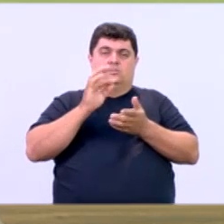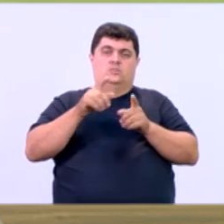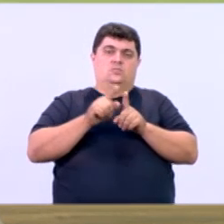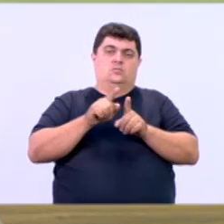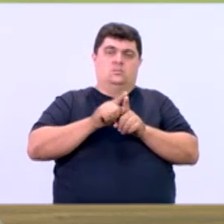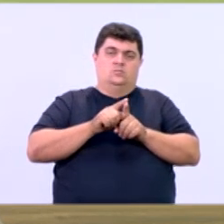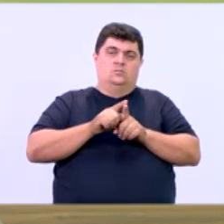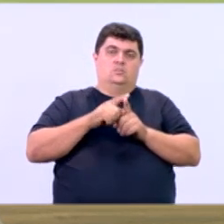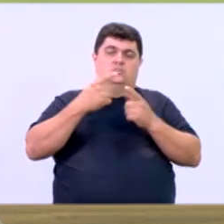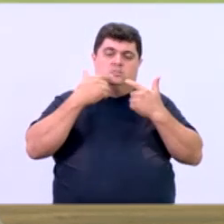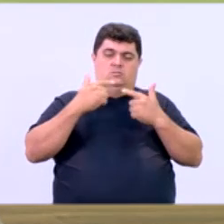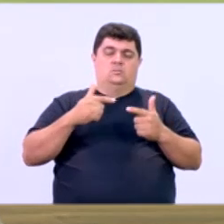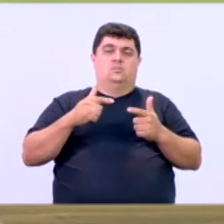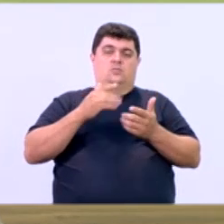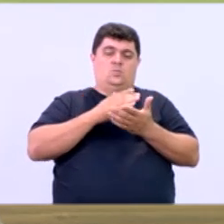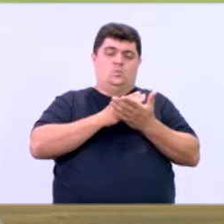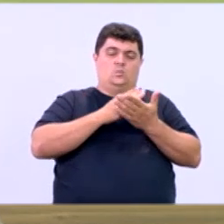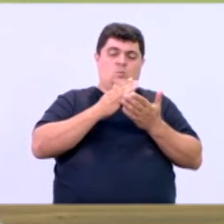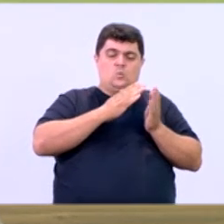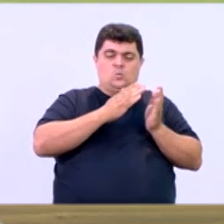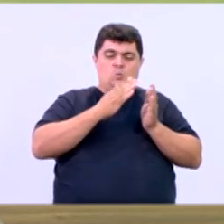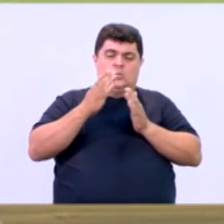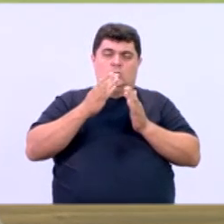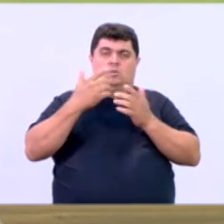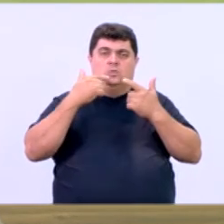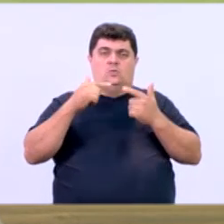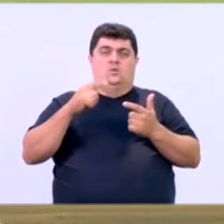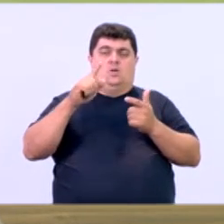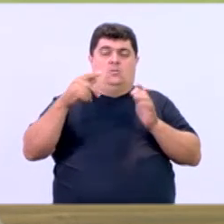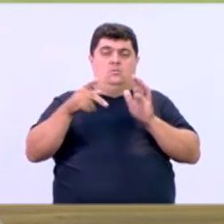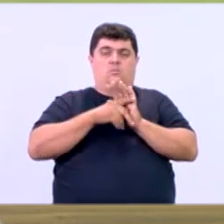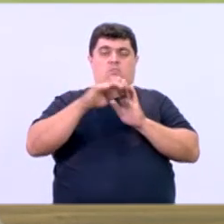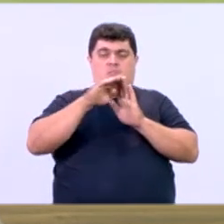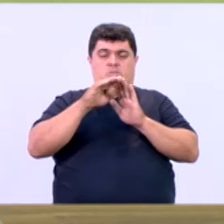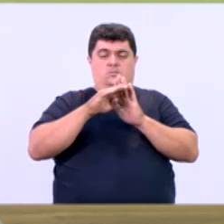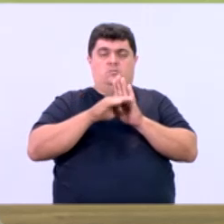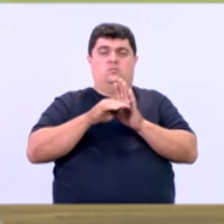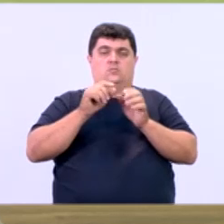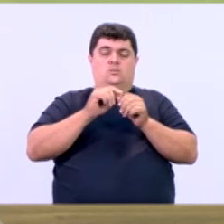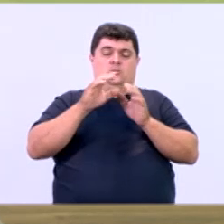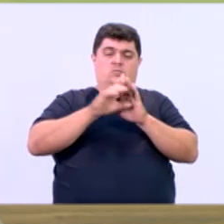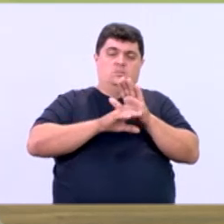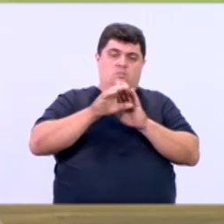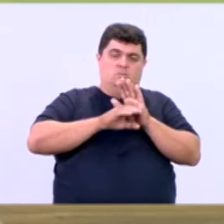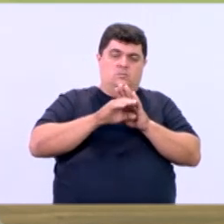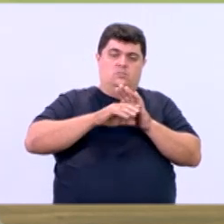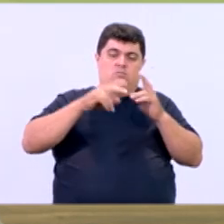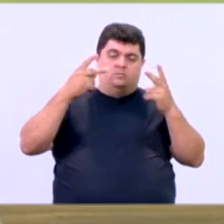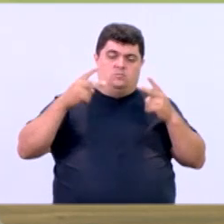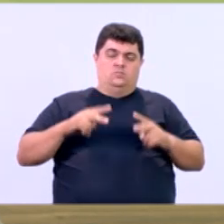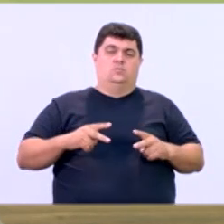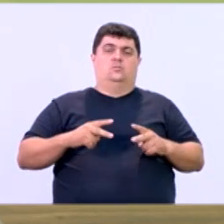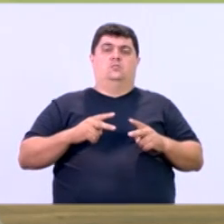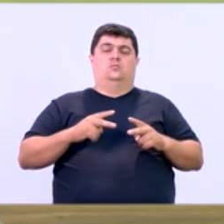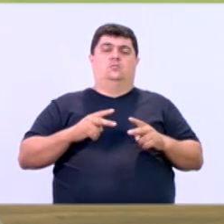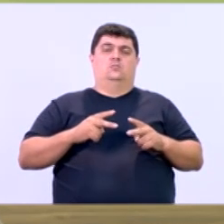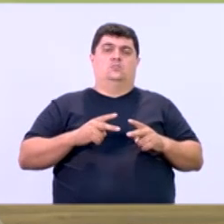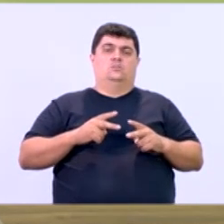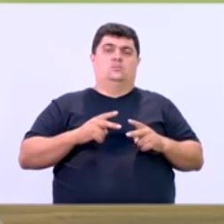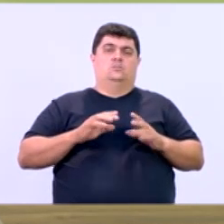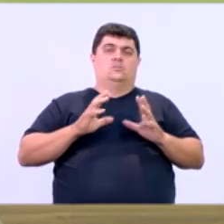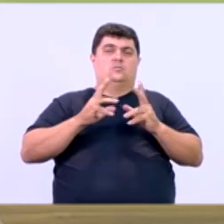uma linguagem que nós começamos a ver aqui, é uma linguagem de programação que envolve alguns conceitos de programação, tá? Nem